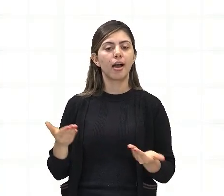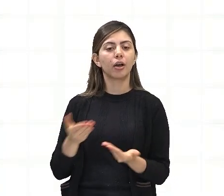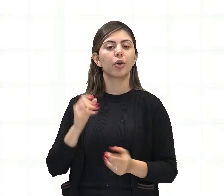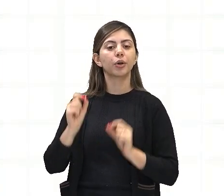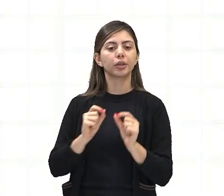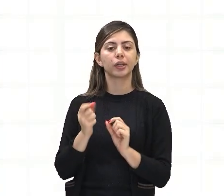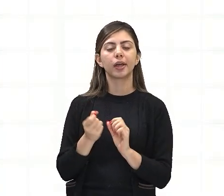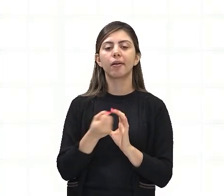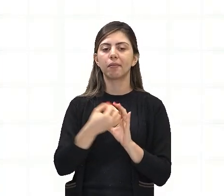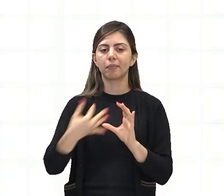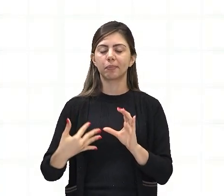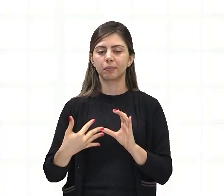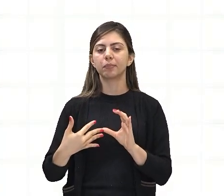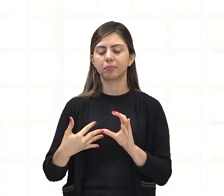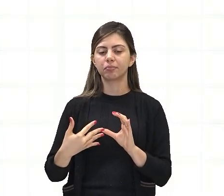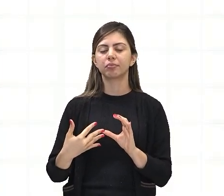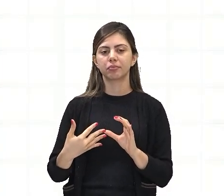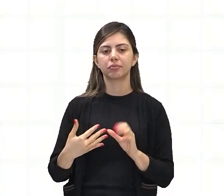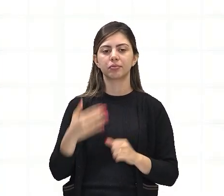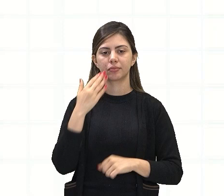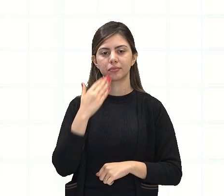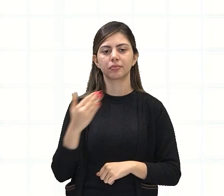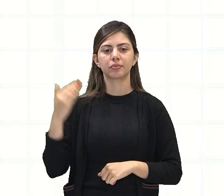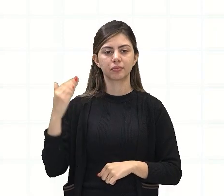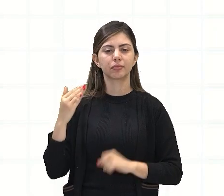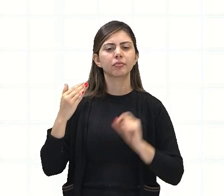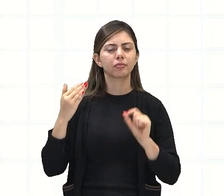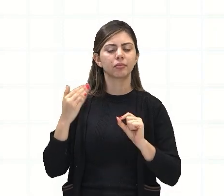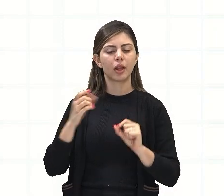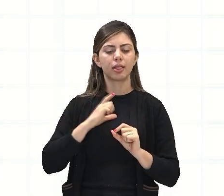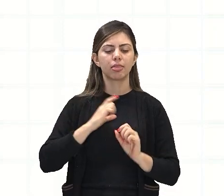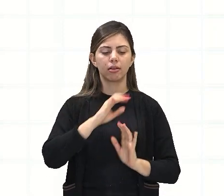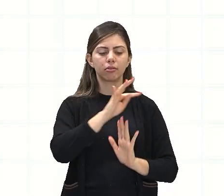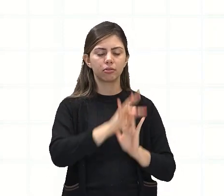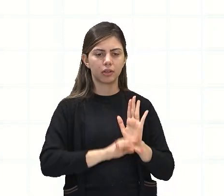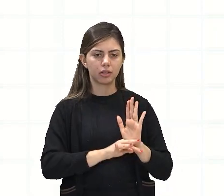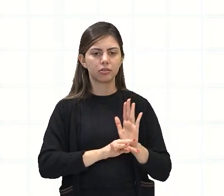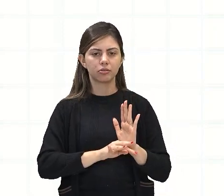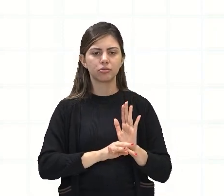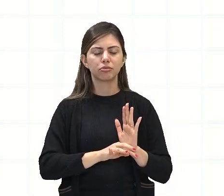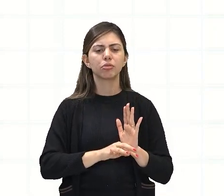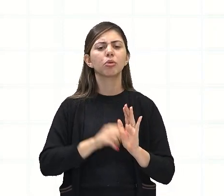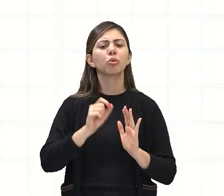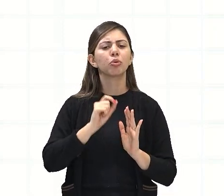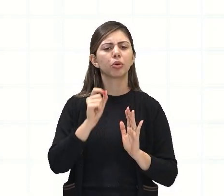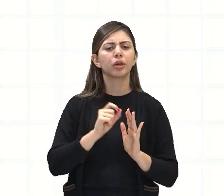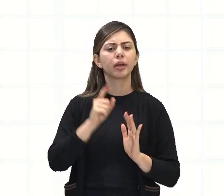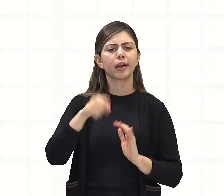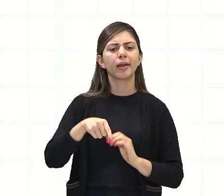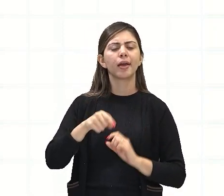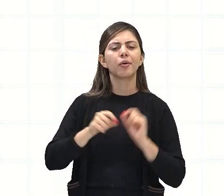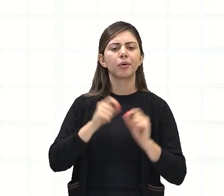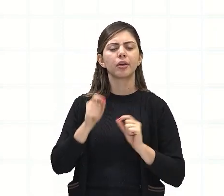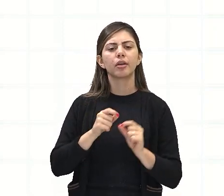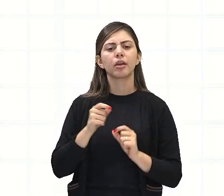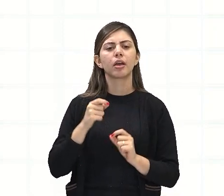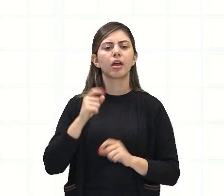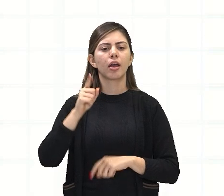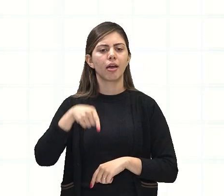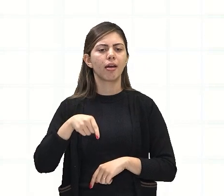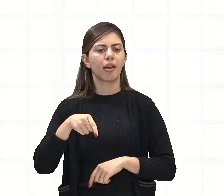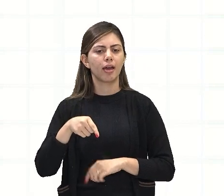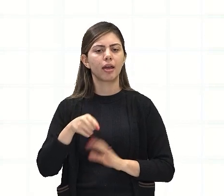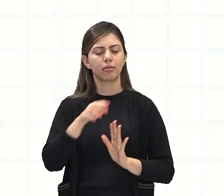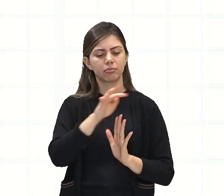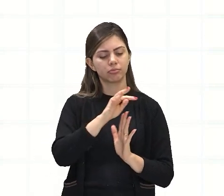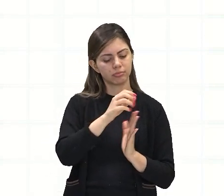outras características de ter na notícia, no texto jornalístico, a notícia, o discurso indireto, faz parte